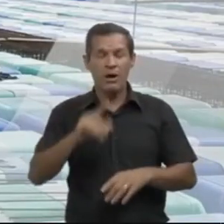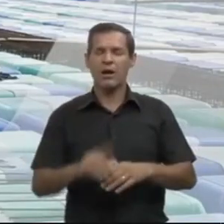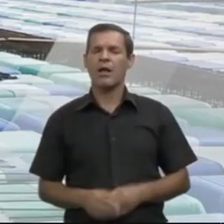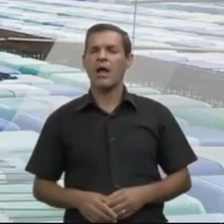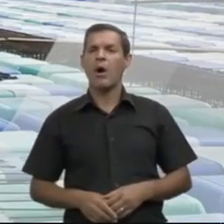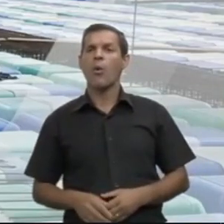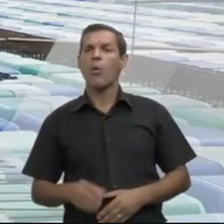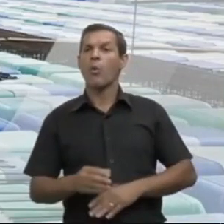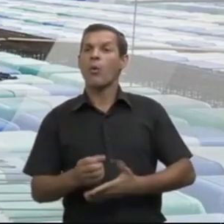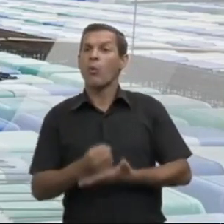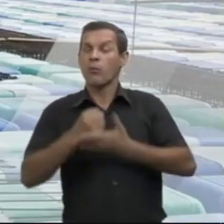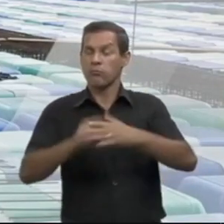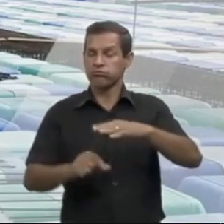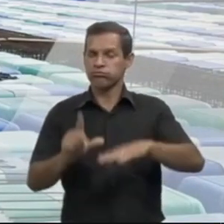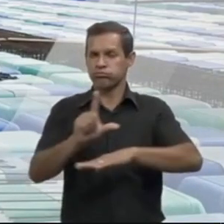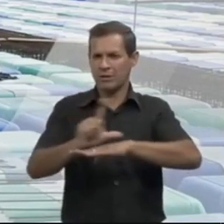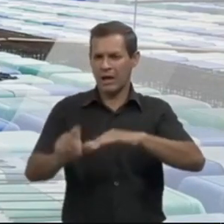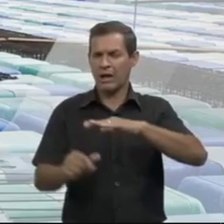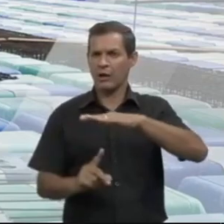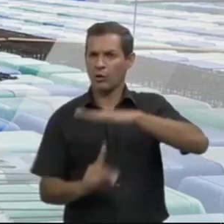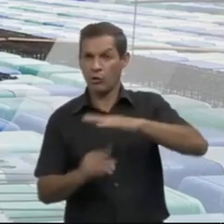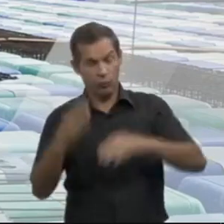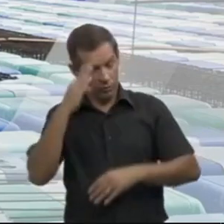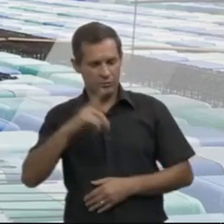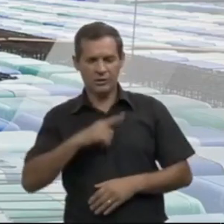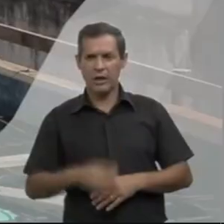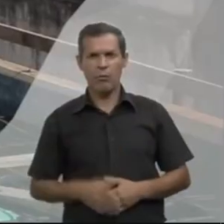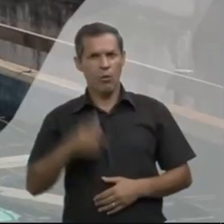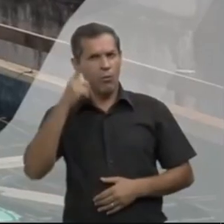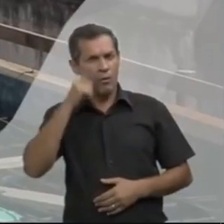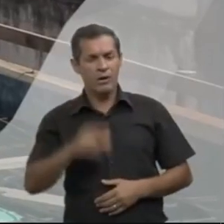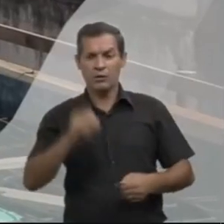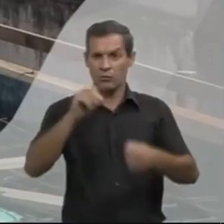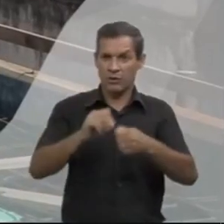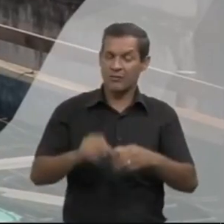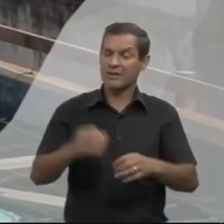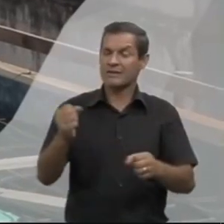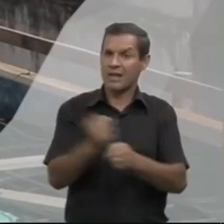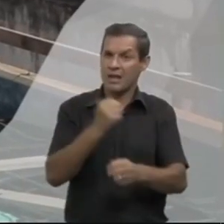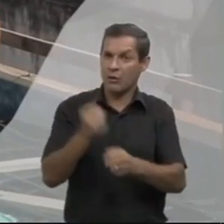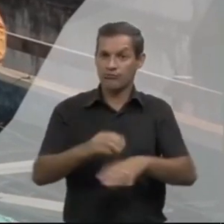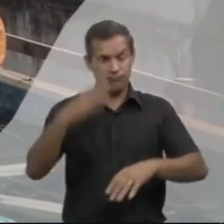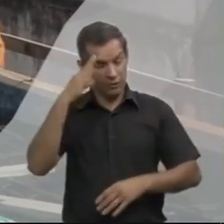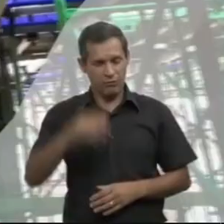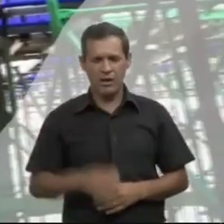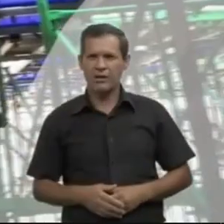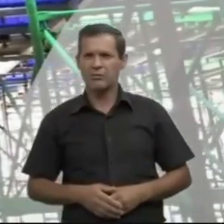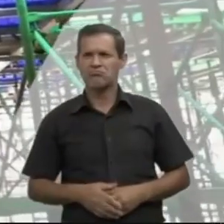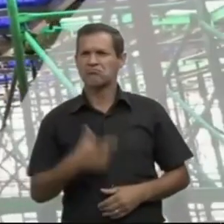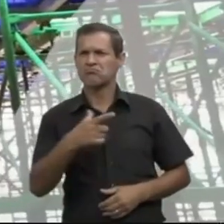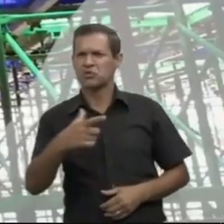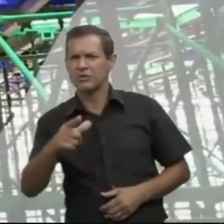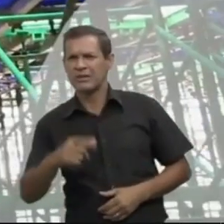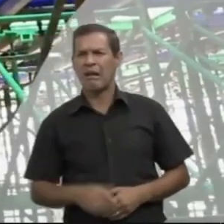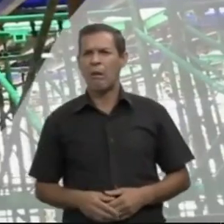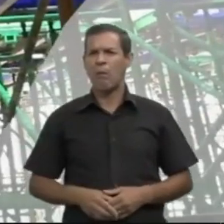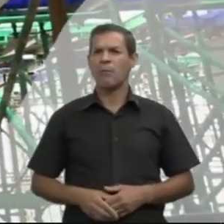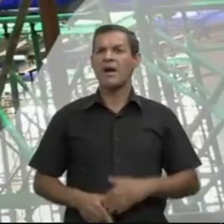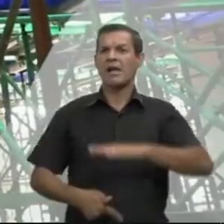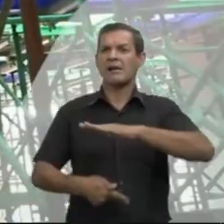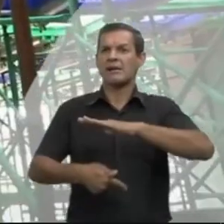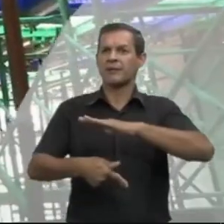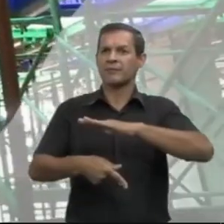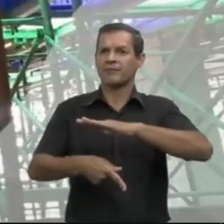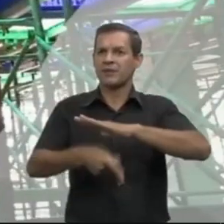laje de cogumelo são muitas. A principal é a produtividade que a gente ganha na hora da execução da obra, principalmente pelo fato de não terem essas vigas,